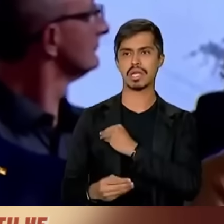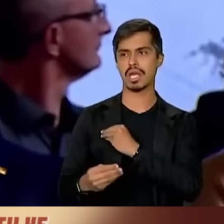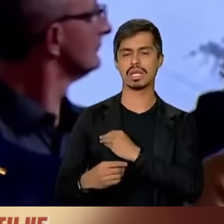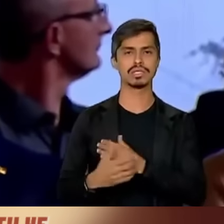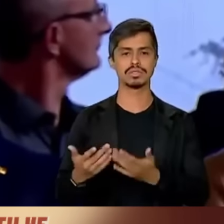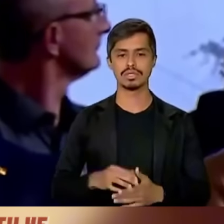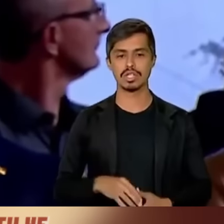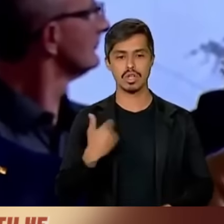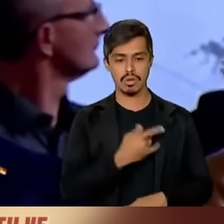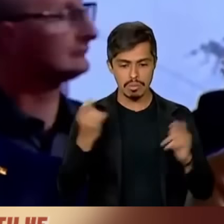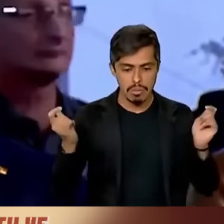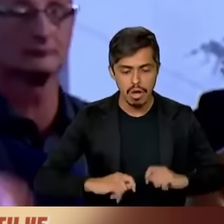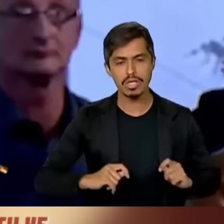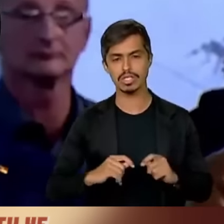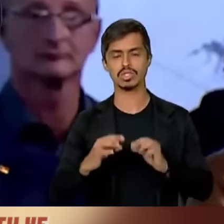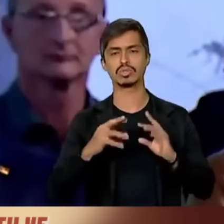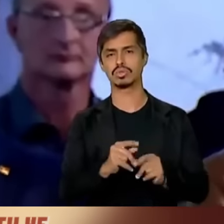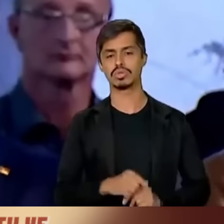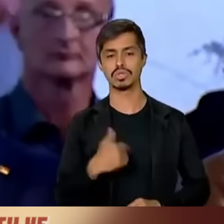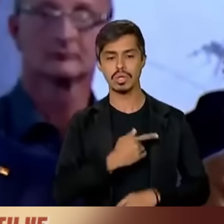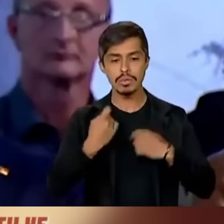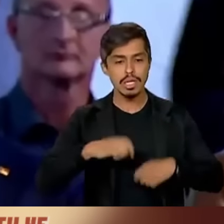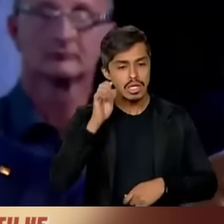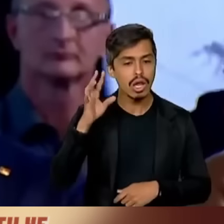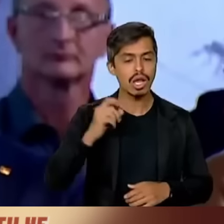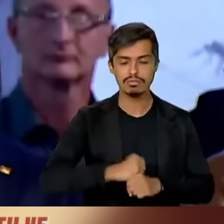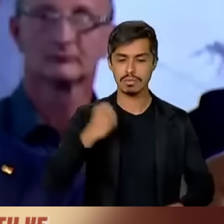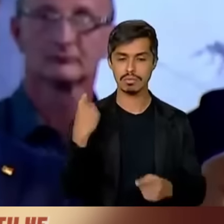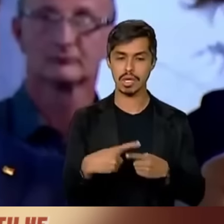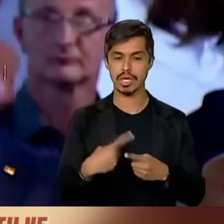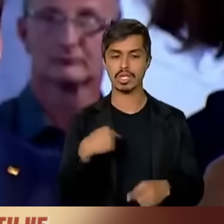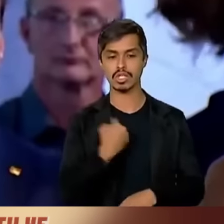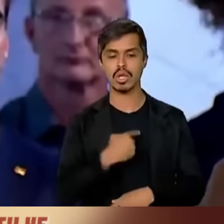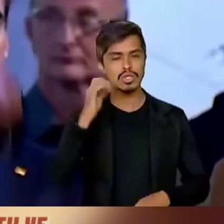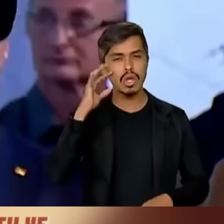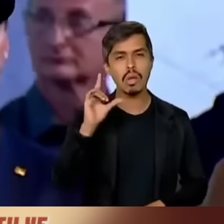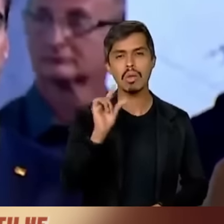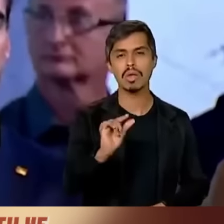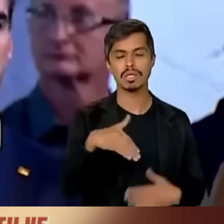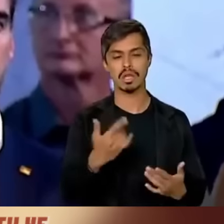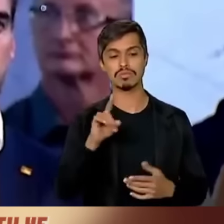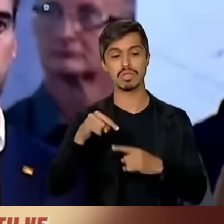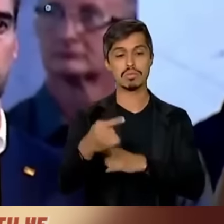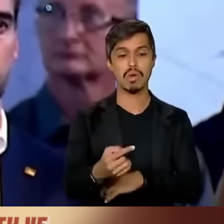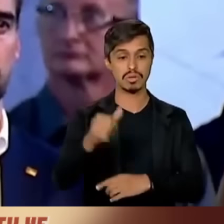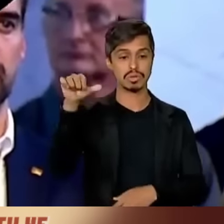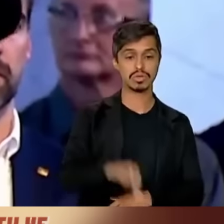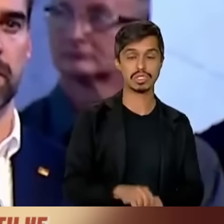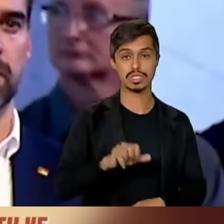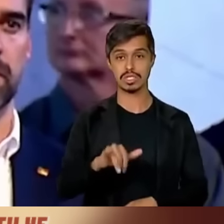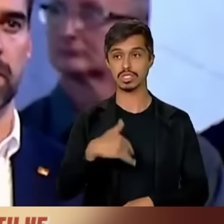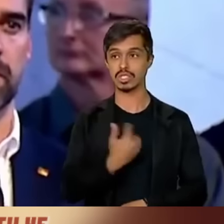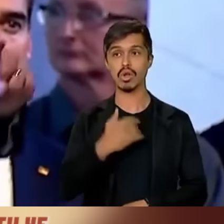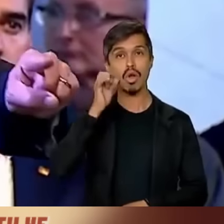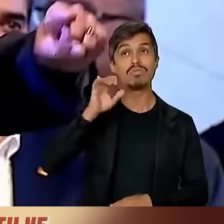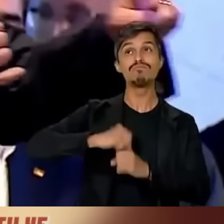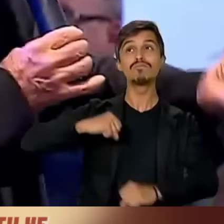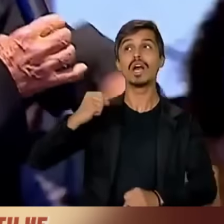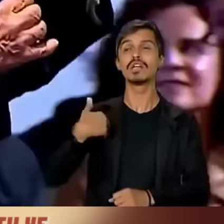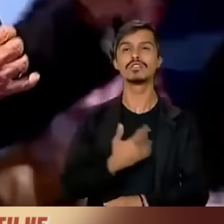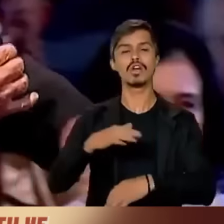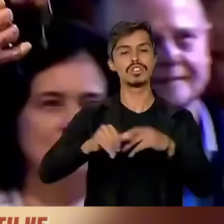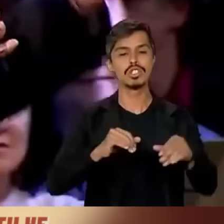gente pode tudo o que a gente quiser. É por isso que a gente tem que sonhar grande. Porque se a gente sonha pequeno, esse sonho vira um pesadelo. Se a gente sonha grande e a gente